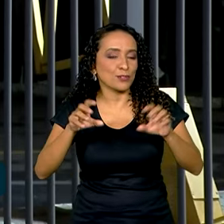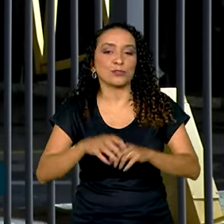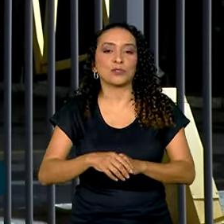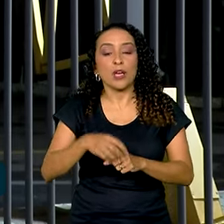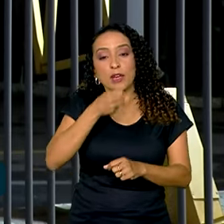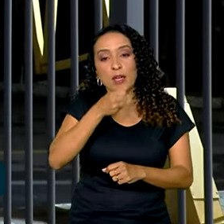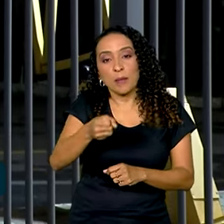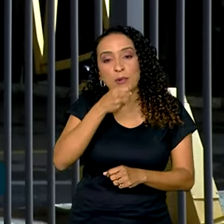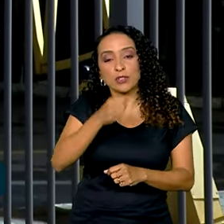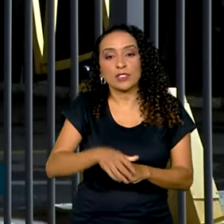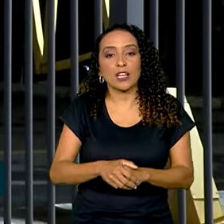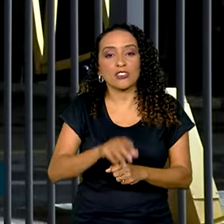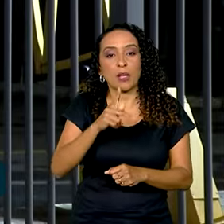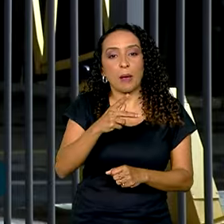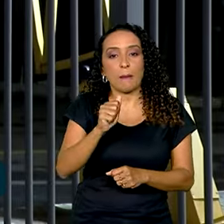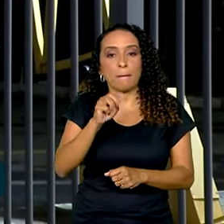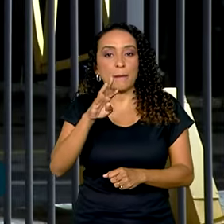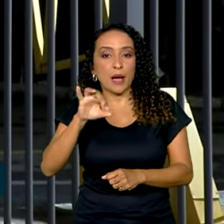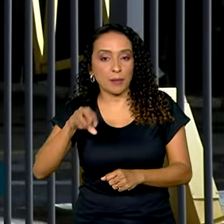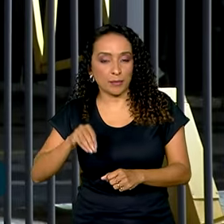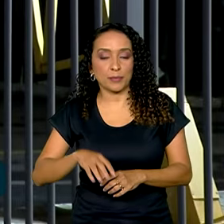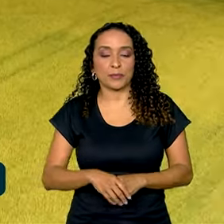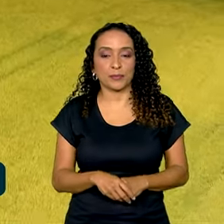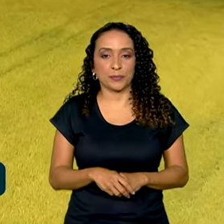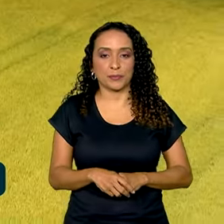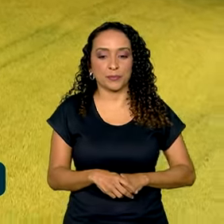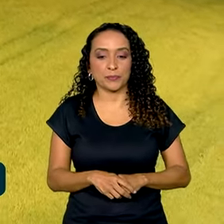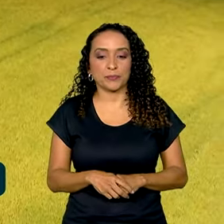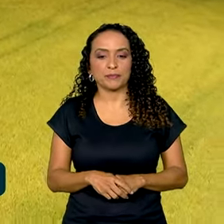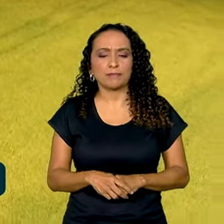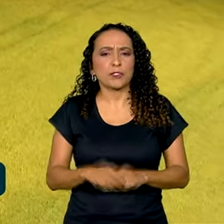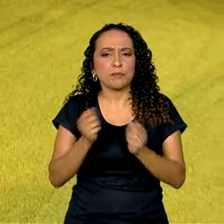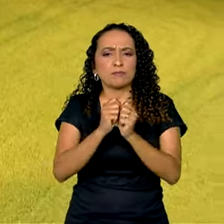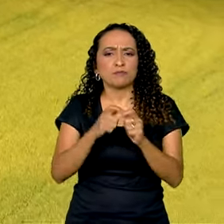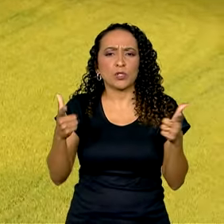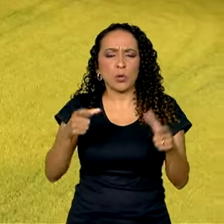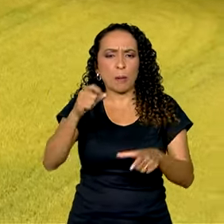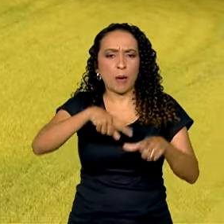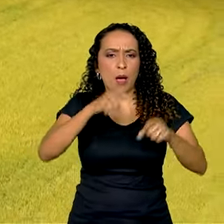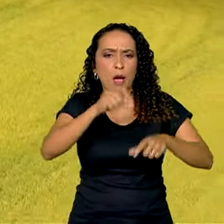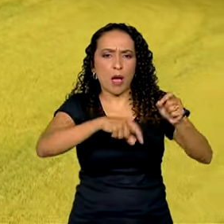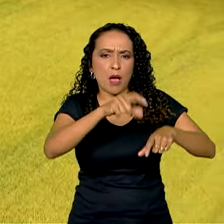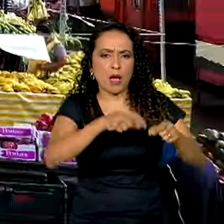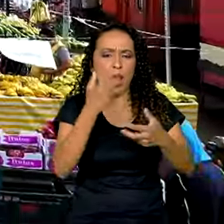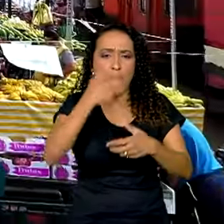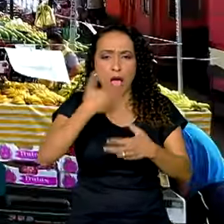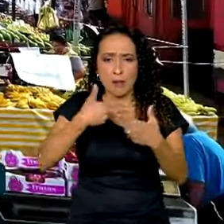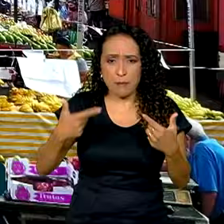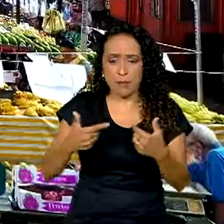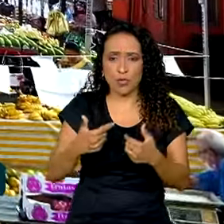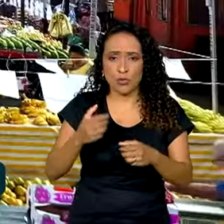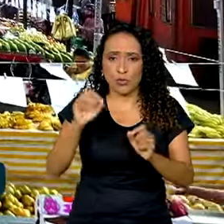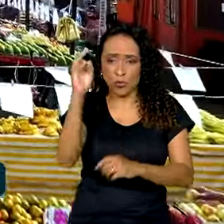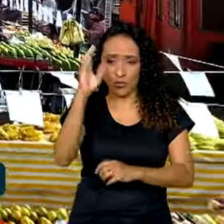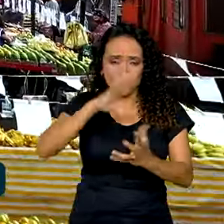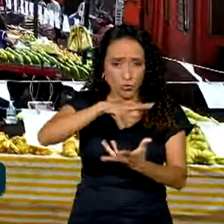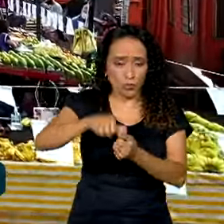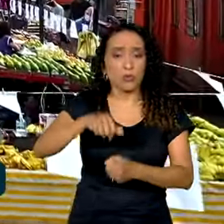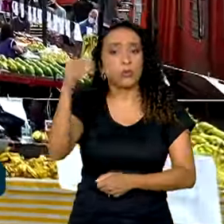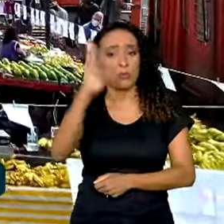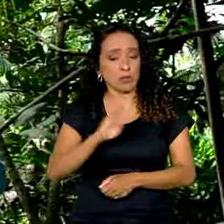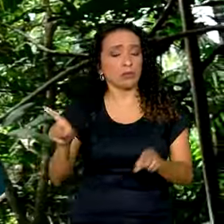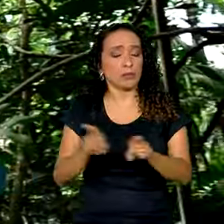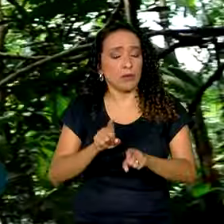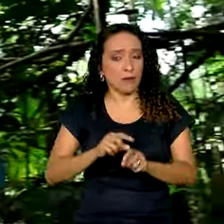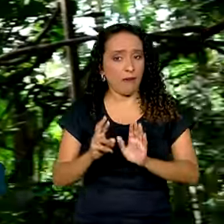na reportagem de Pablo Mundim. Um dos maiores produtores de alimentos do mundo, o Brasil também pode ser